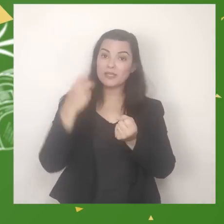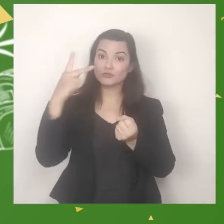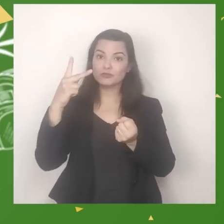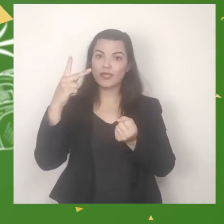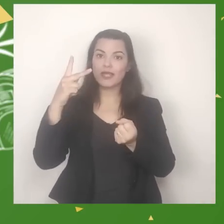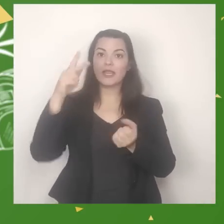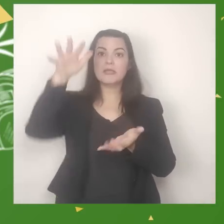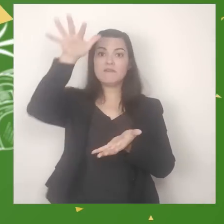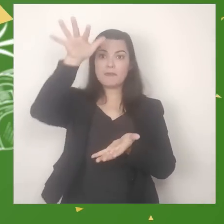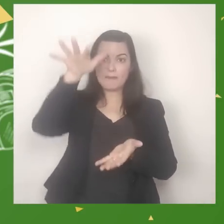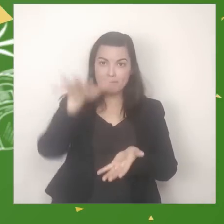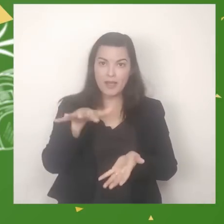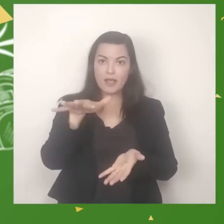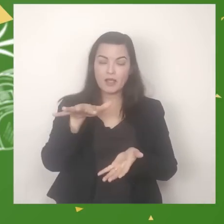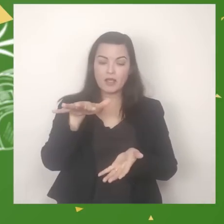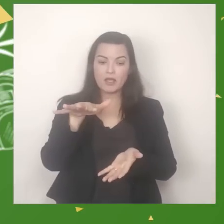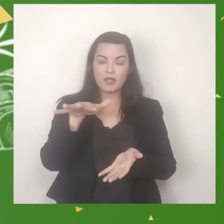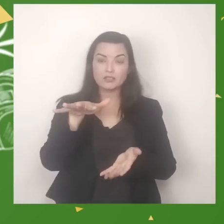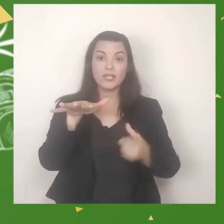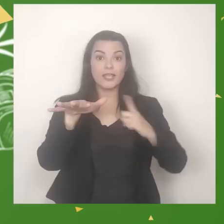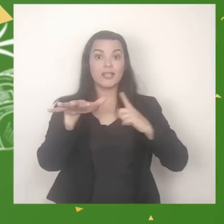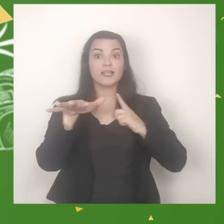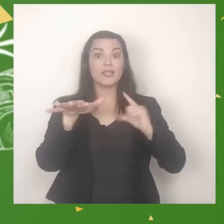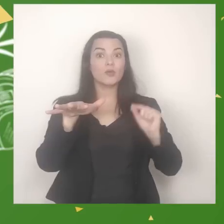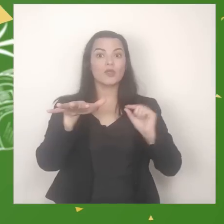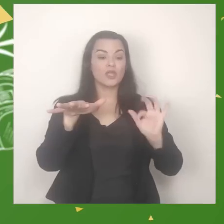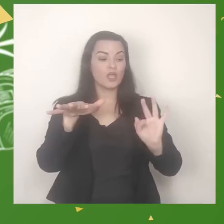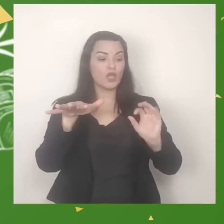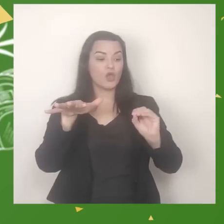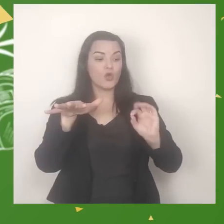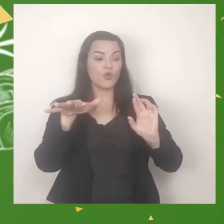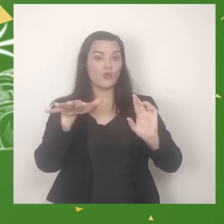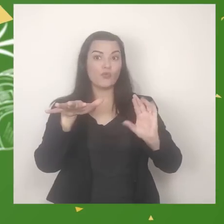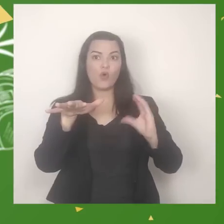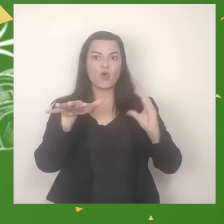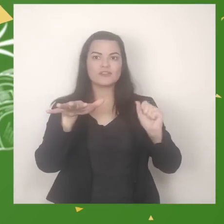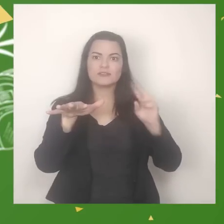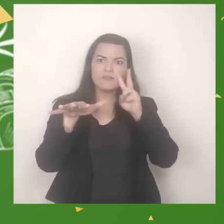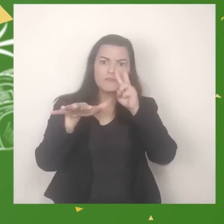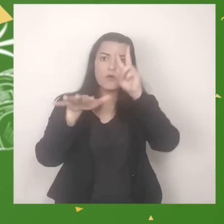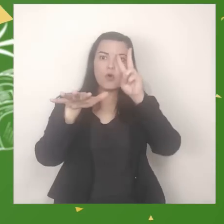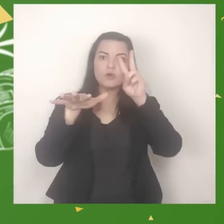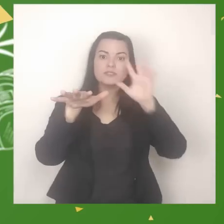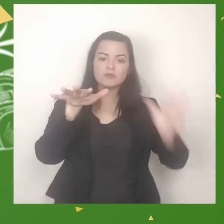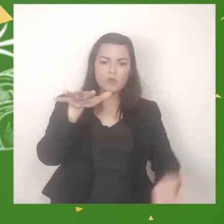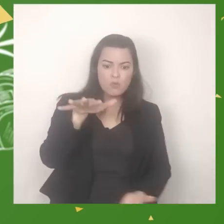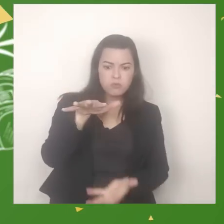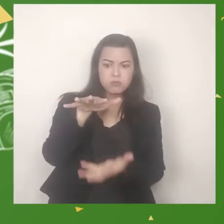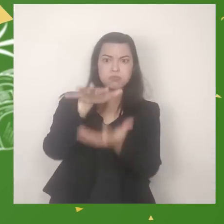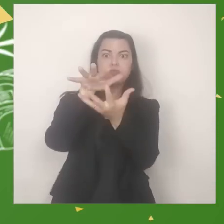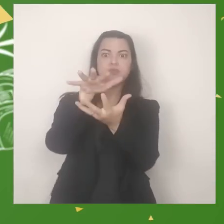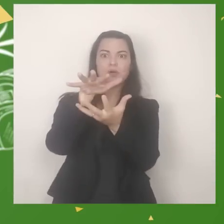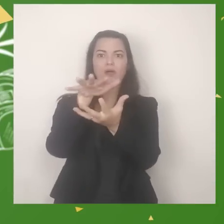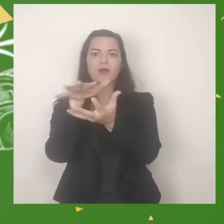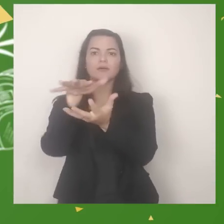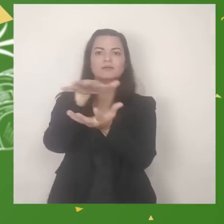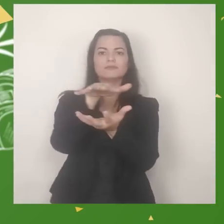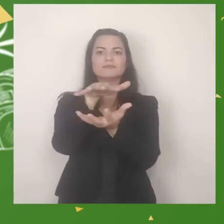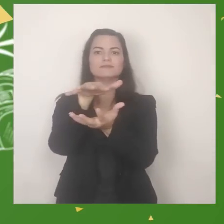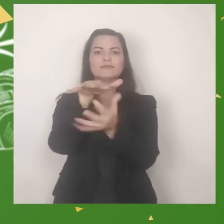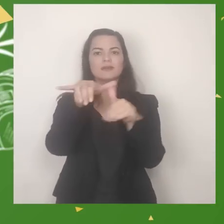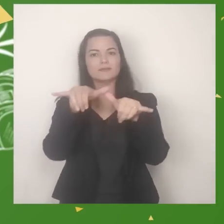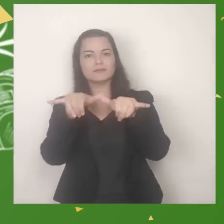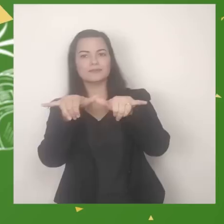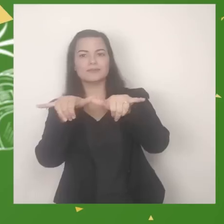para baixo e aí nós temos a força que o equilibra no ar, direcionando ele para cima. Então, ele fica ali.